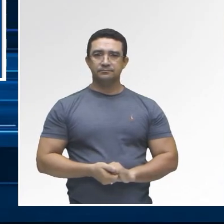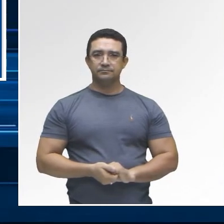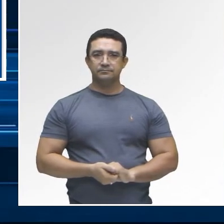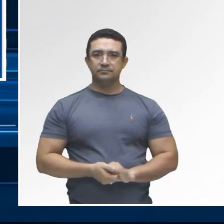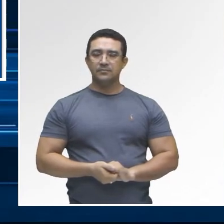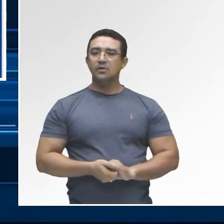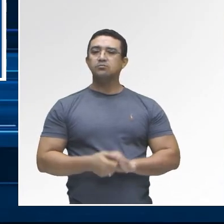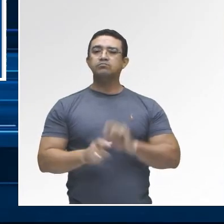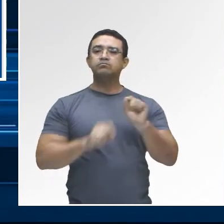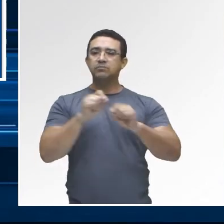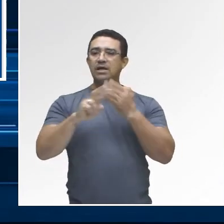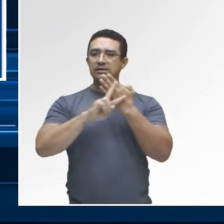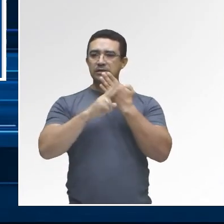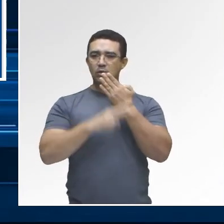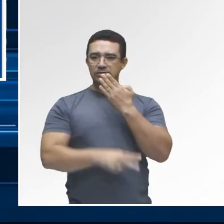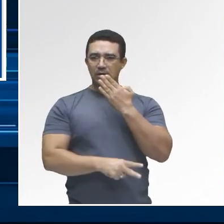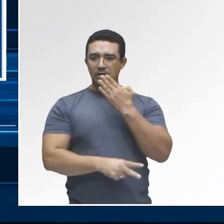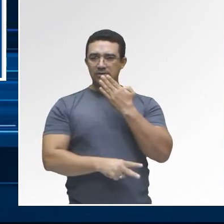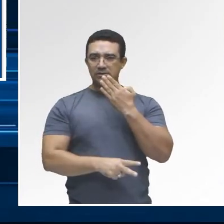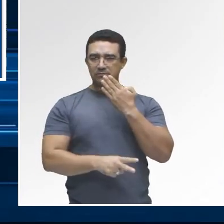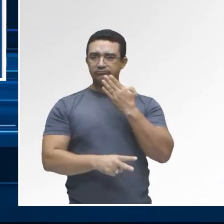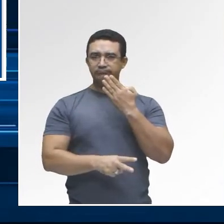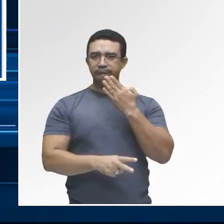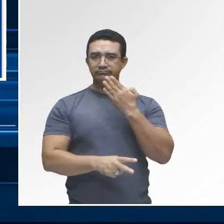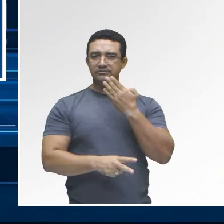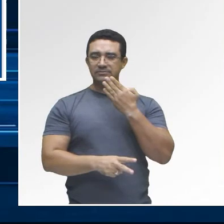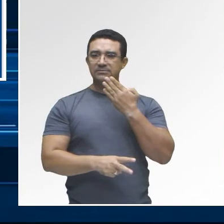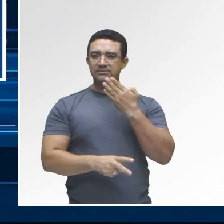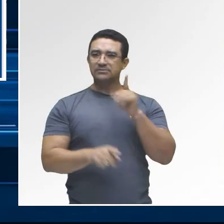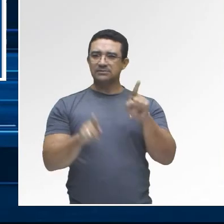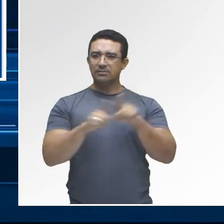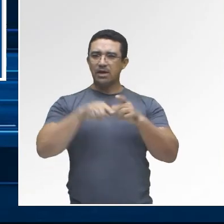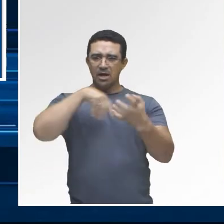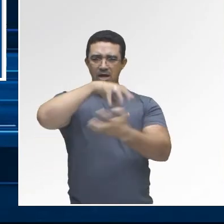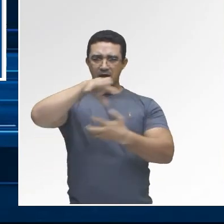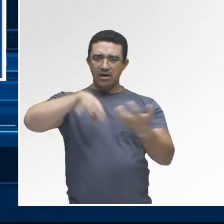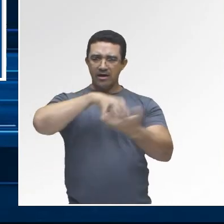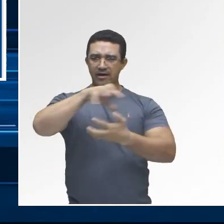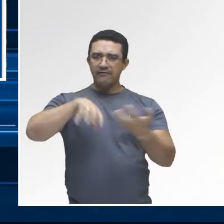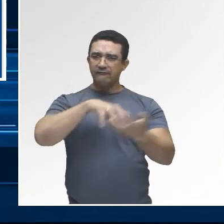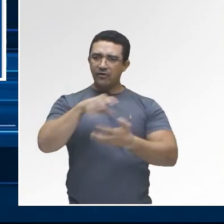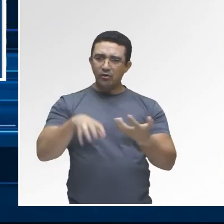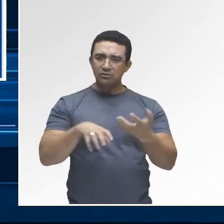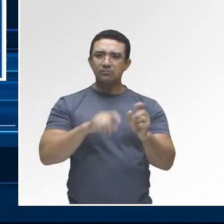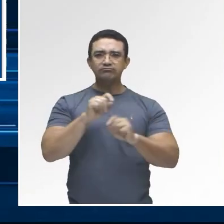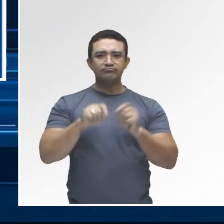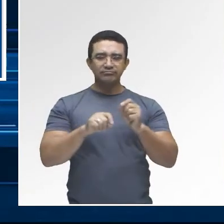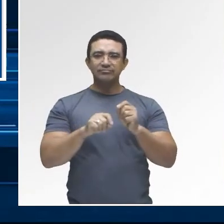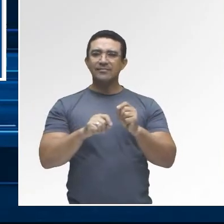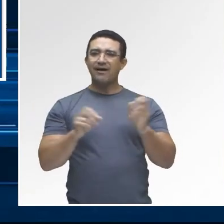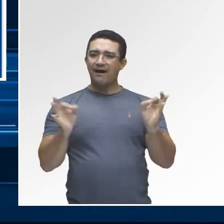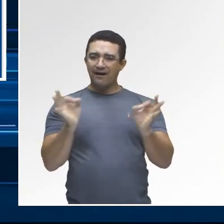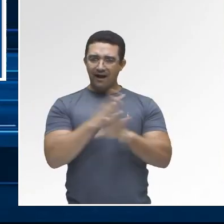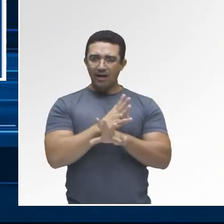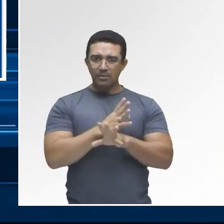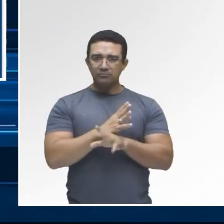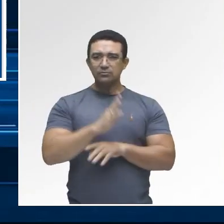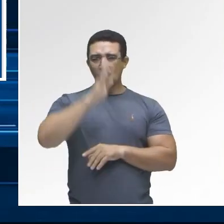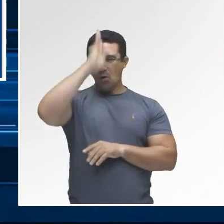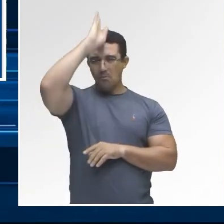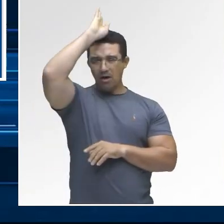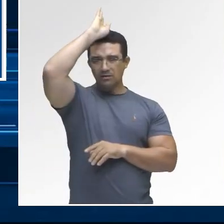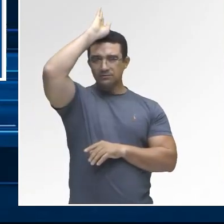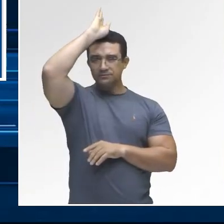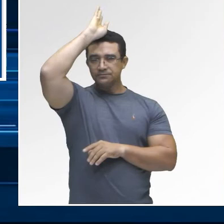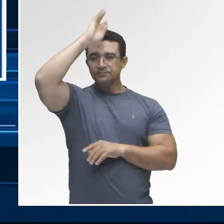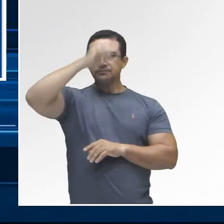que essa revolta, ela vai acabar sendo sufocada pelos romanos, tá? E